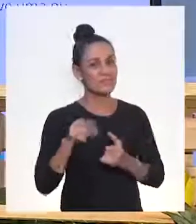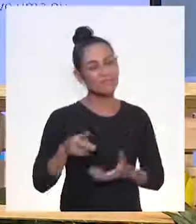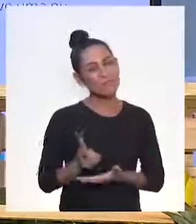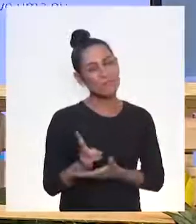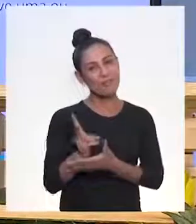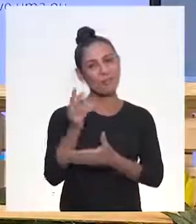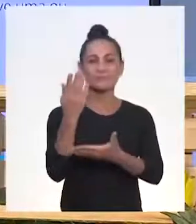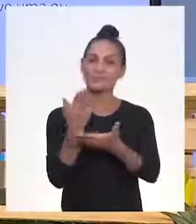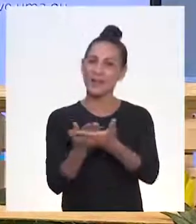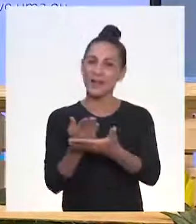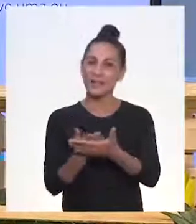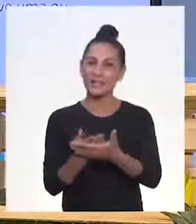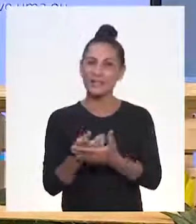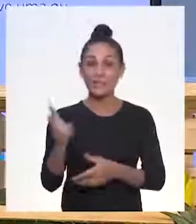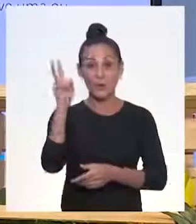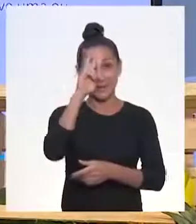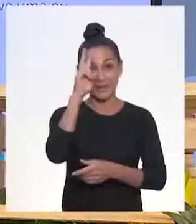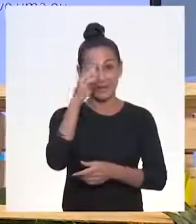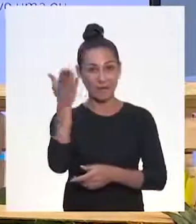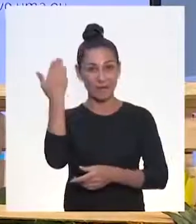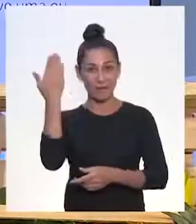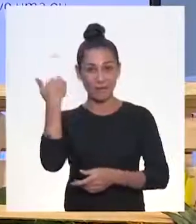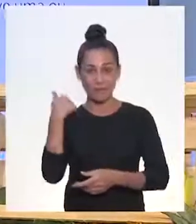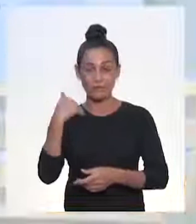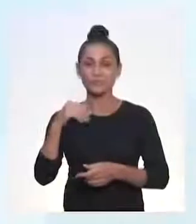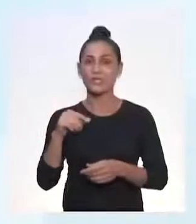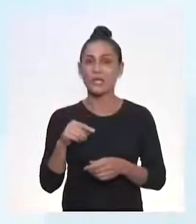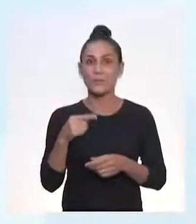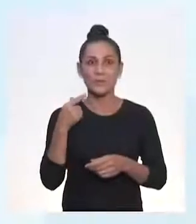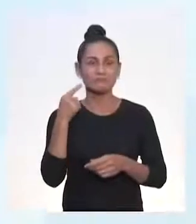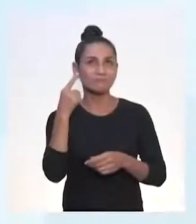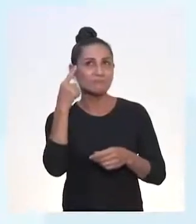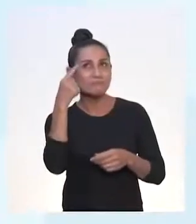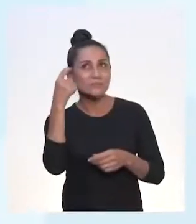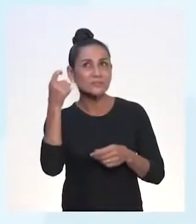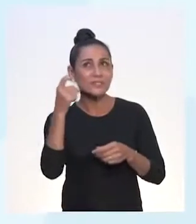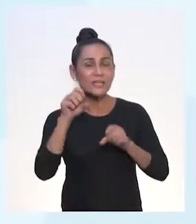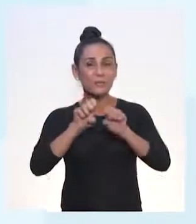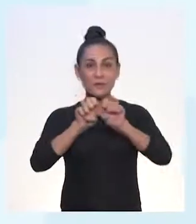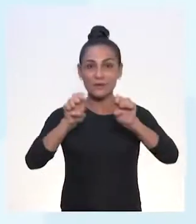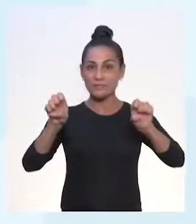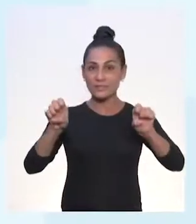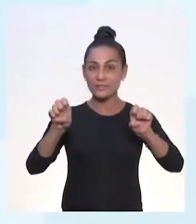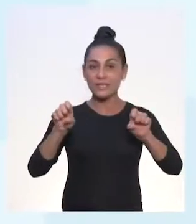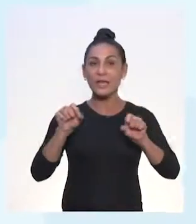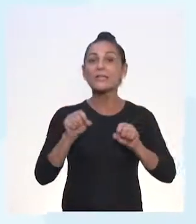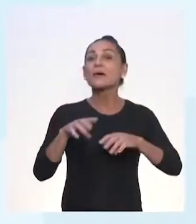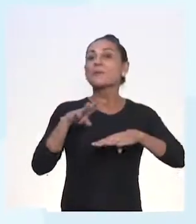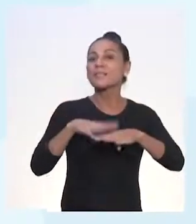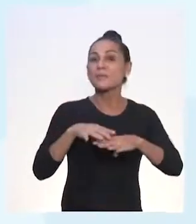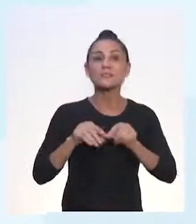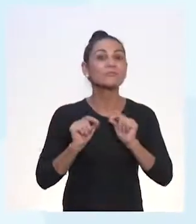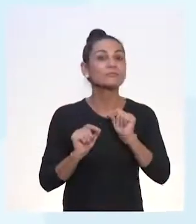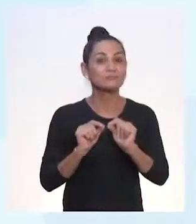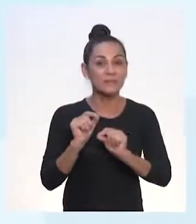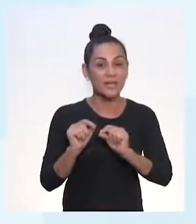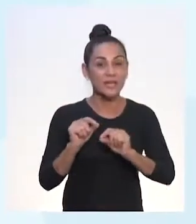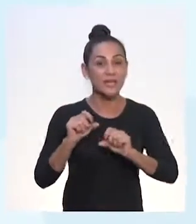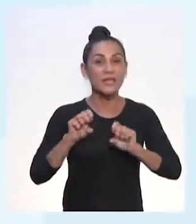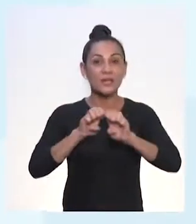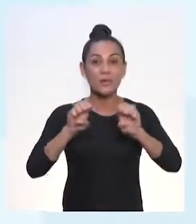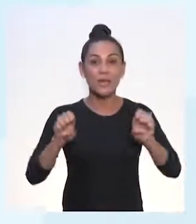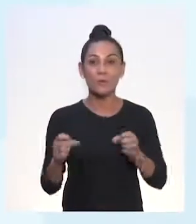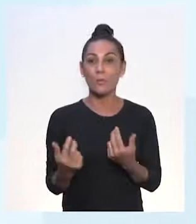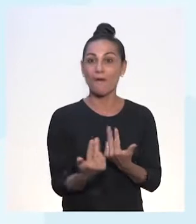da aula, beleza? Só para relembrar, então, para não deixar o que era uma equação, né? Na matemática, uma equação é